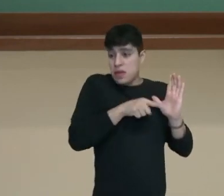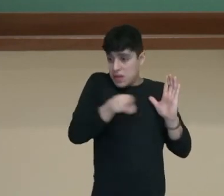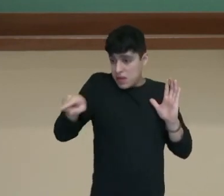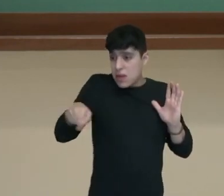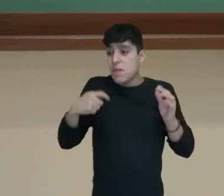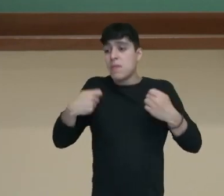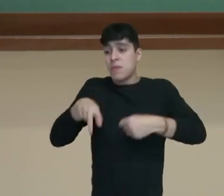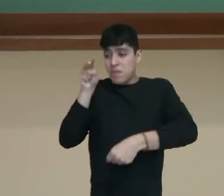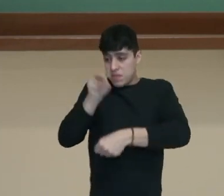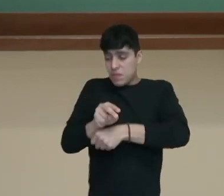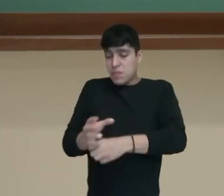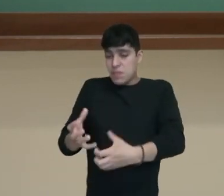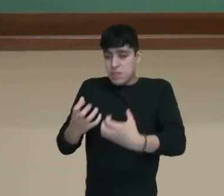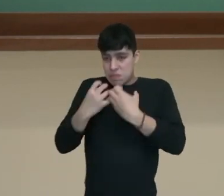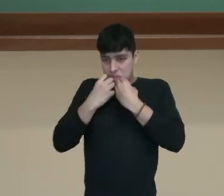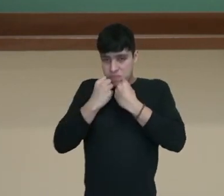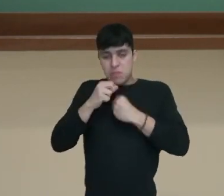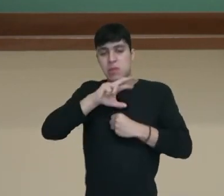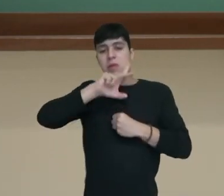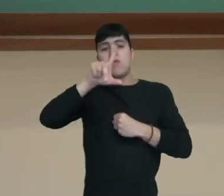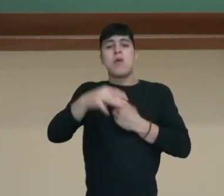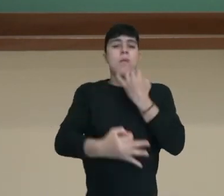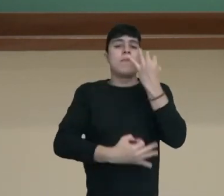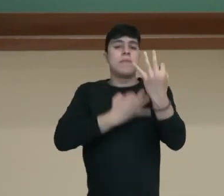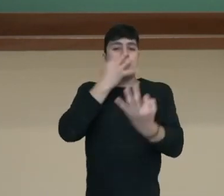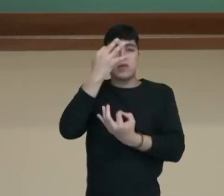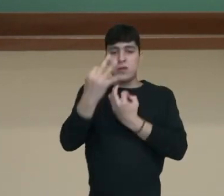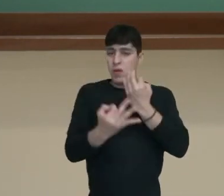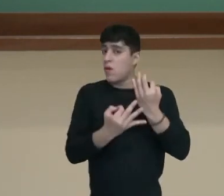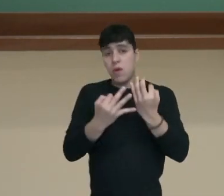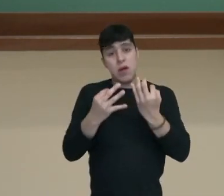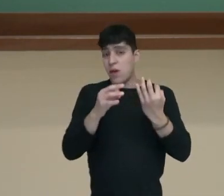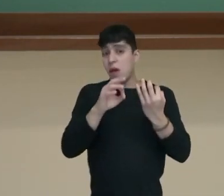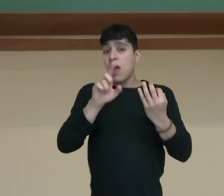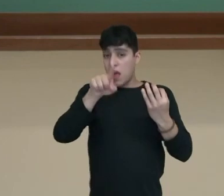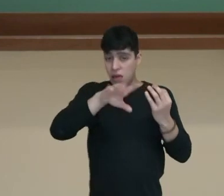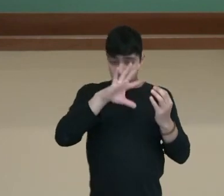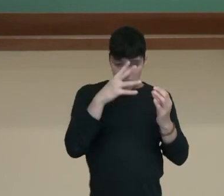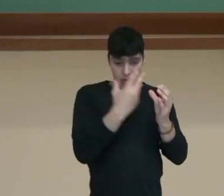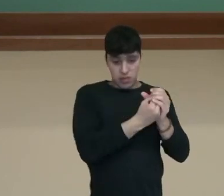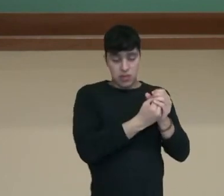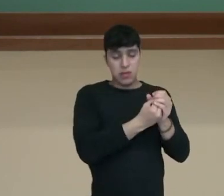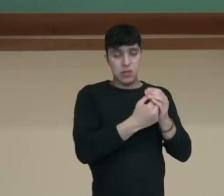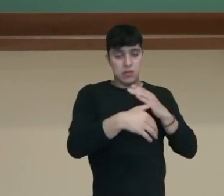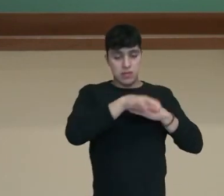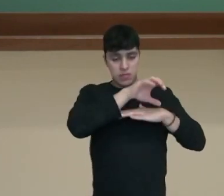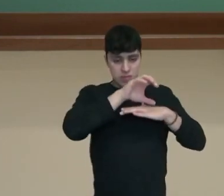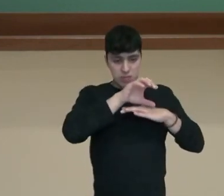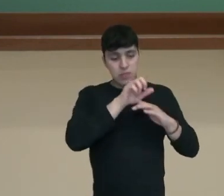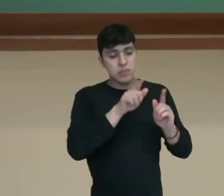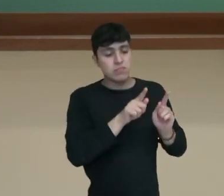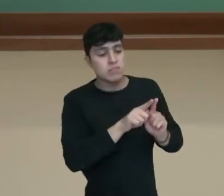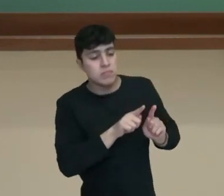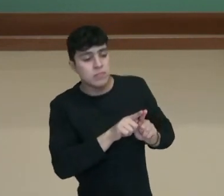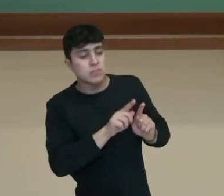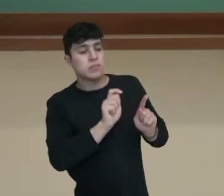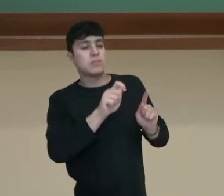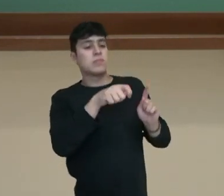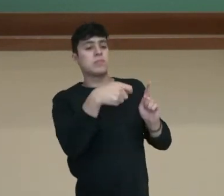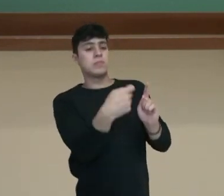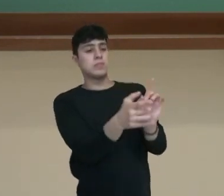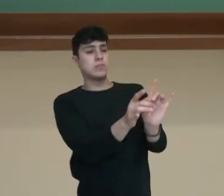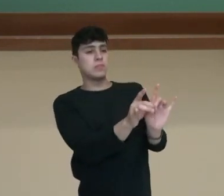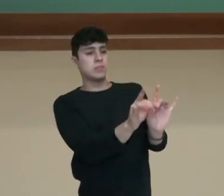não é só uma questão de opinião, certo? E também, quando a gente fala de liberdade religiosa, de Estado laico,